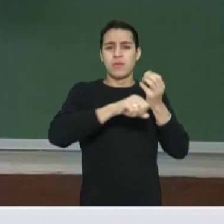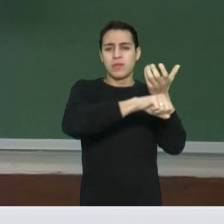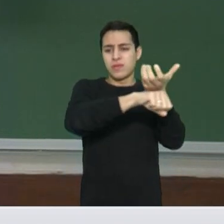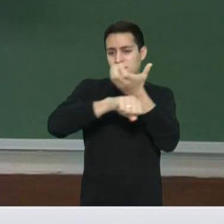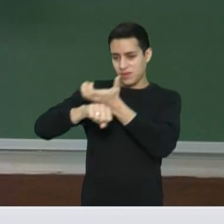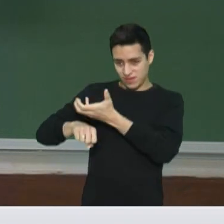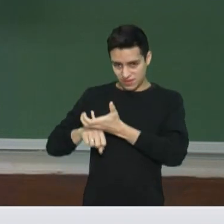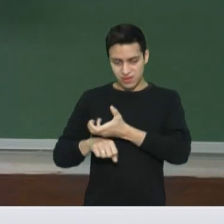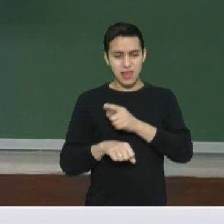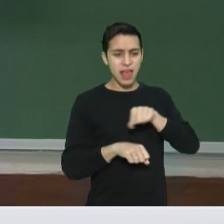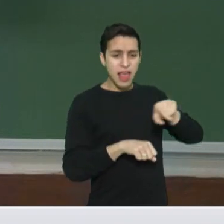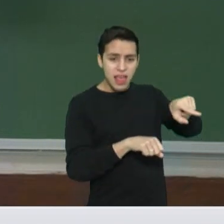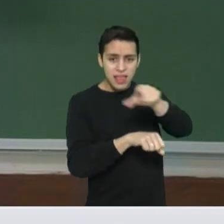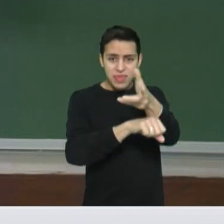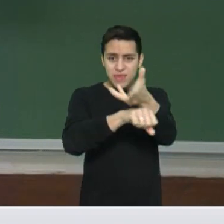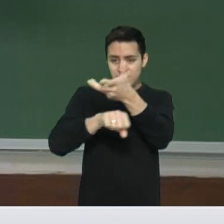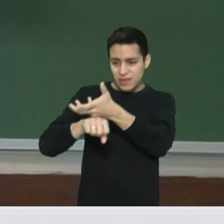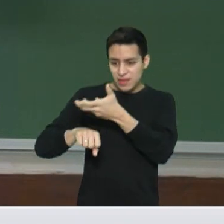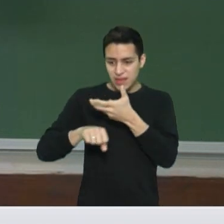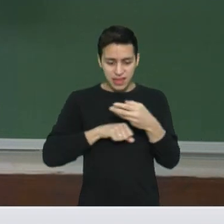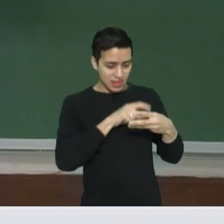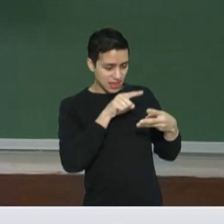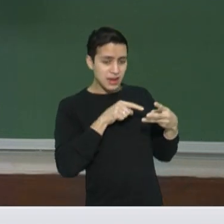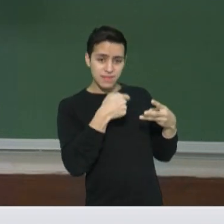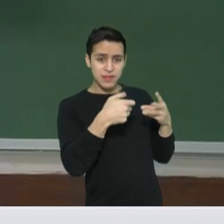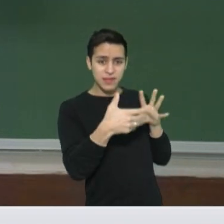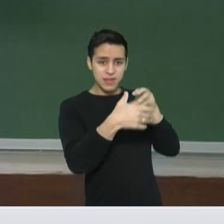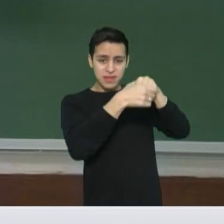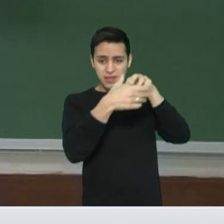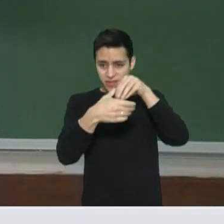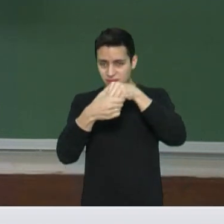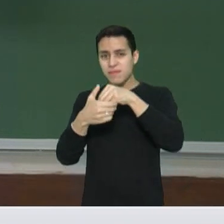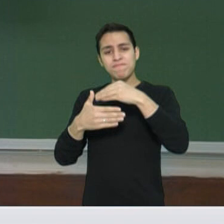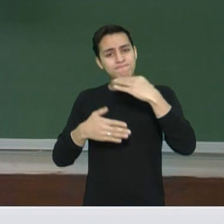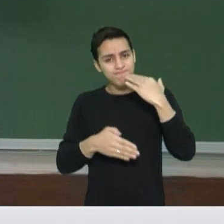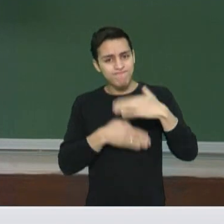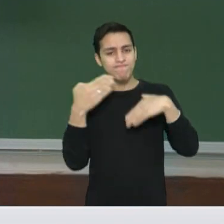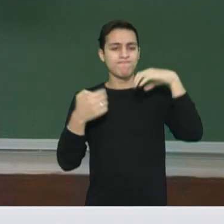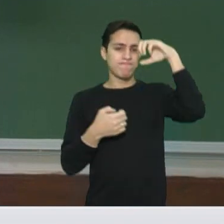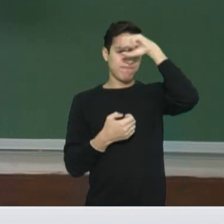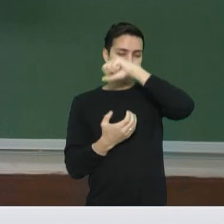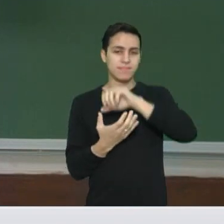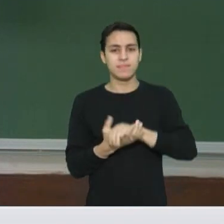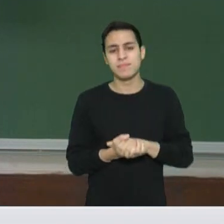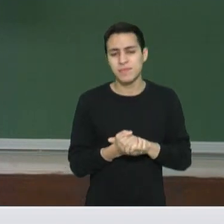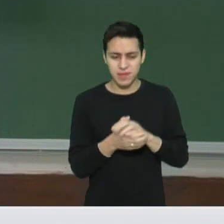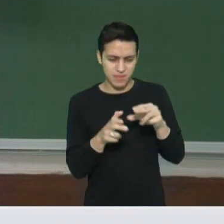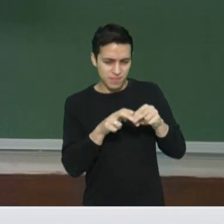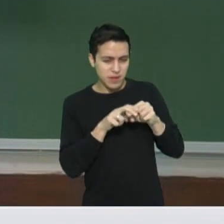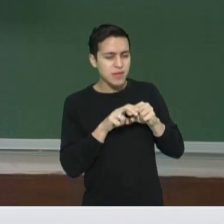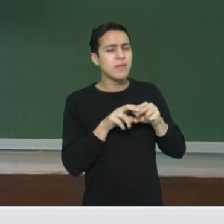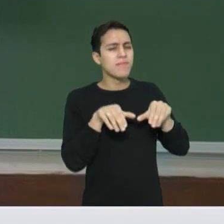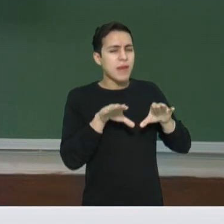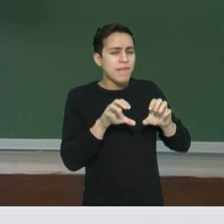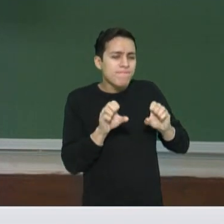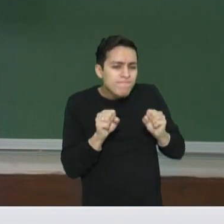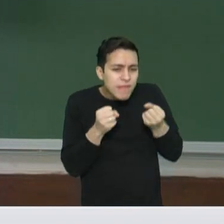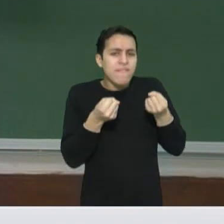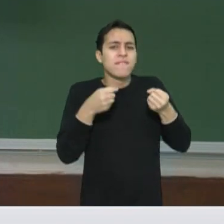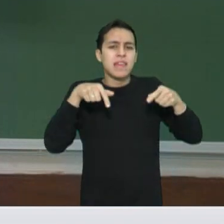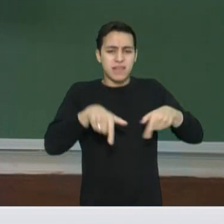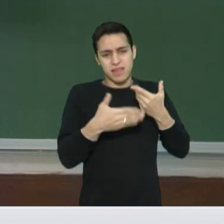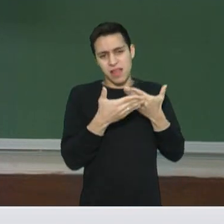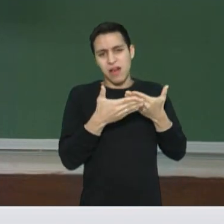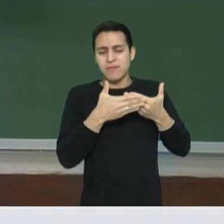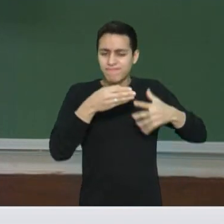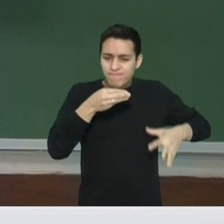elas precisam dessas três capacidades aí de aprendizagem. Então a gente reforça nessas aulas e a gente